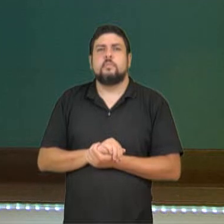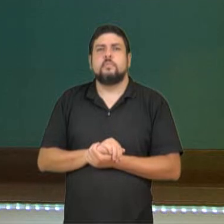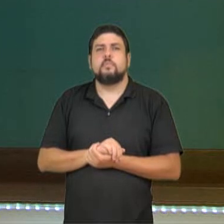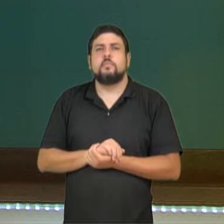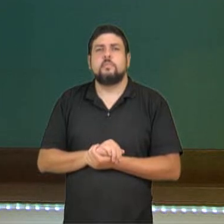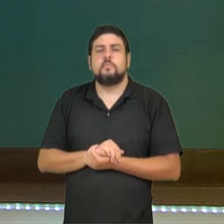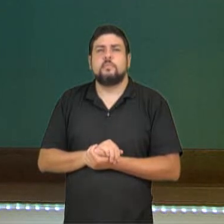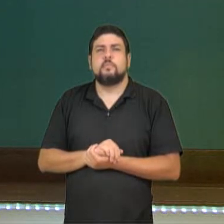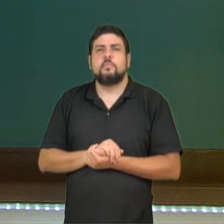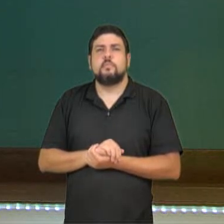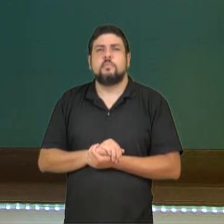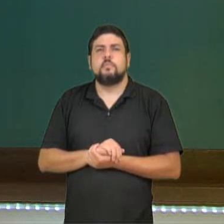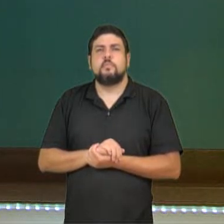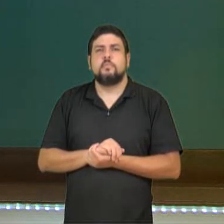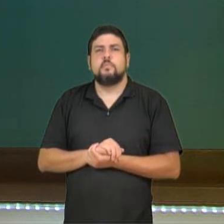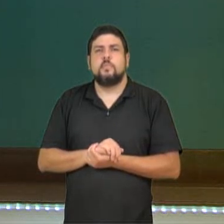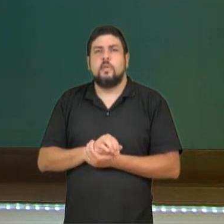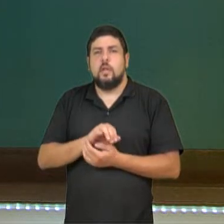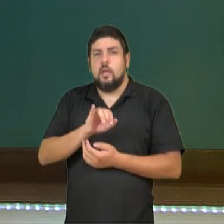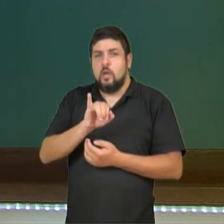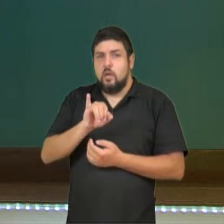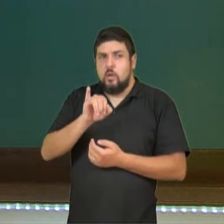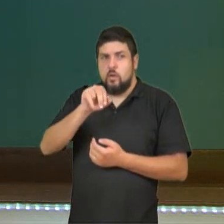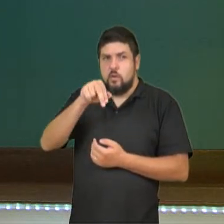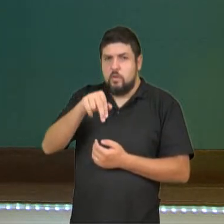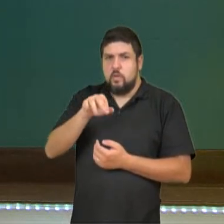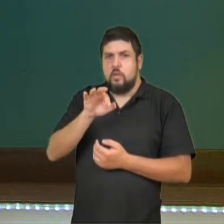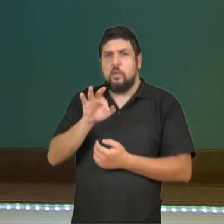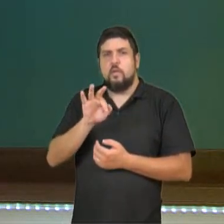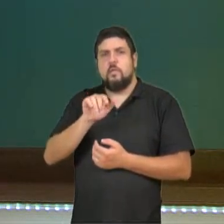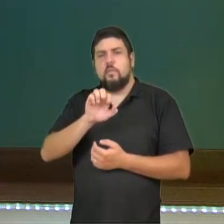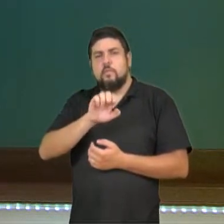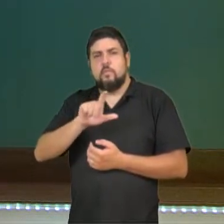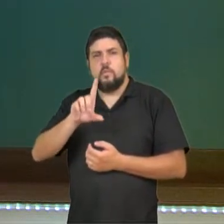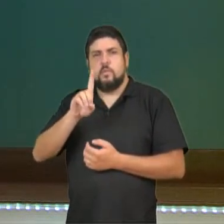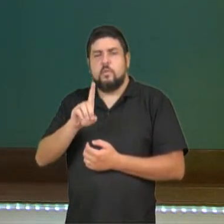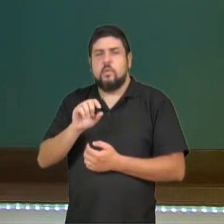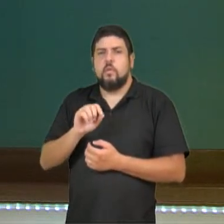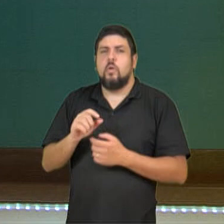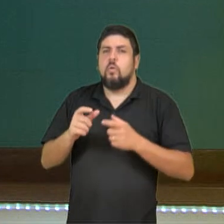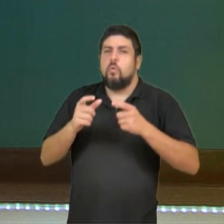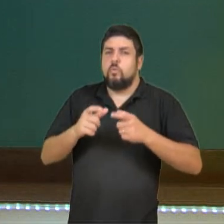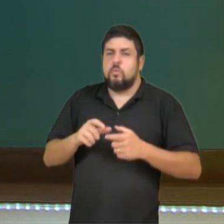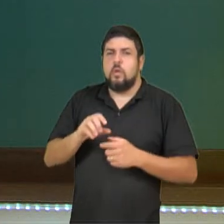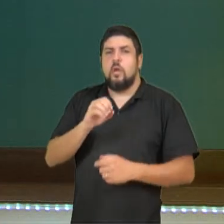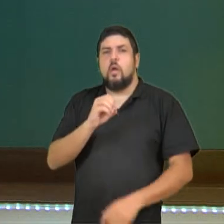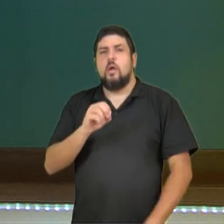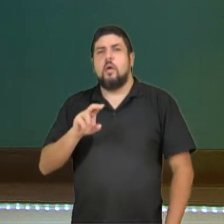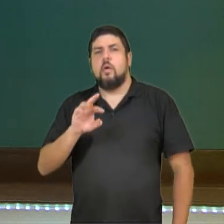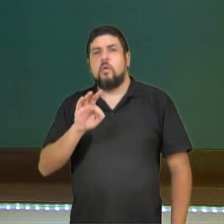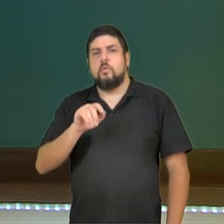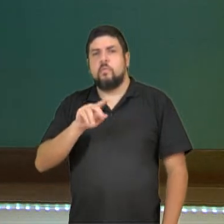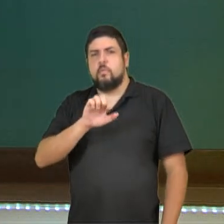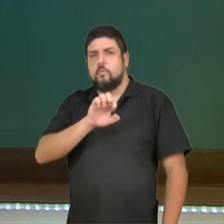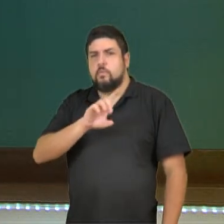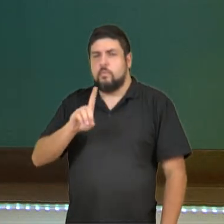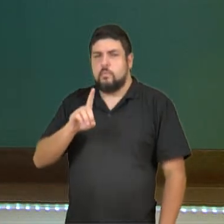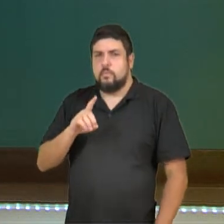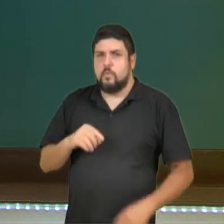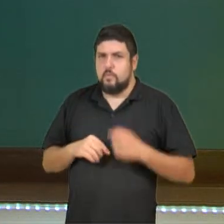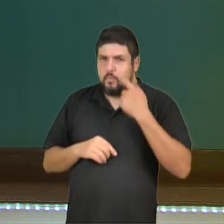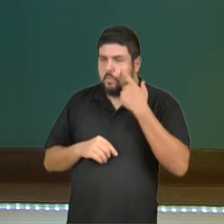o outfield. O infield, ele fica aqui na parte interna e o outfield na parte mais externa do campo. Então, eles